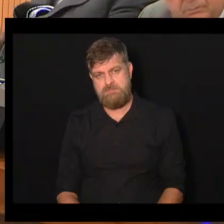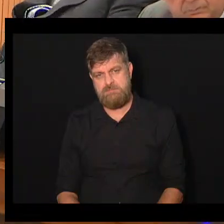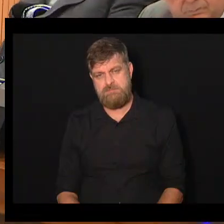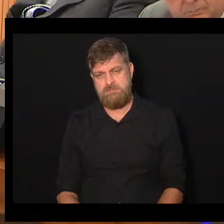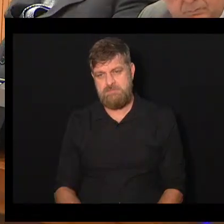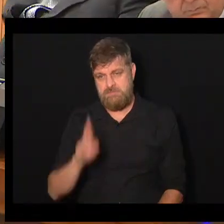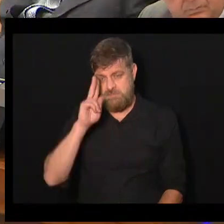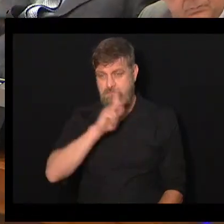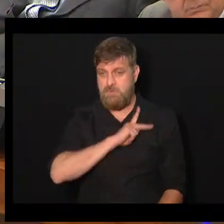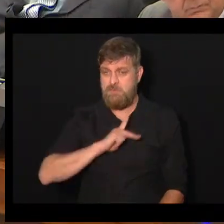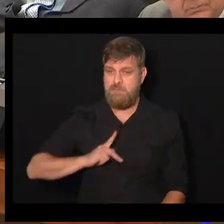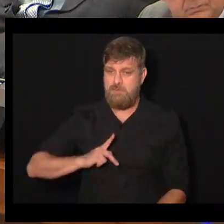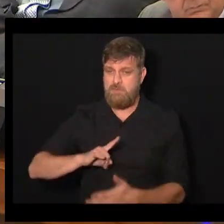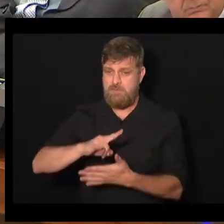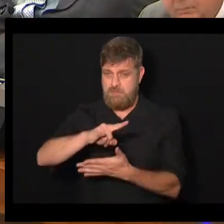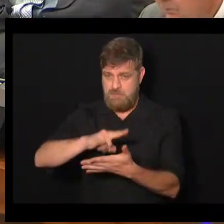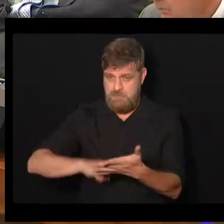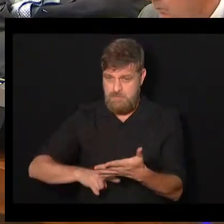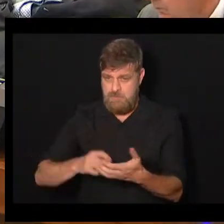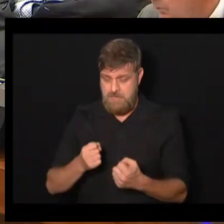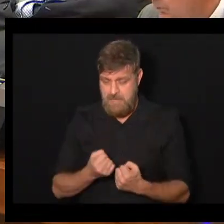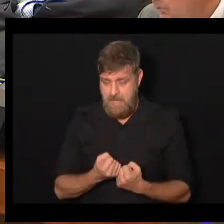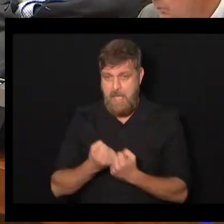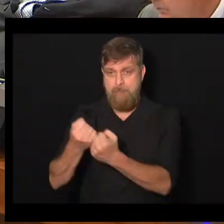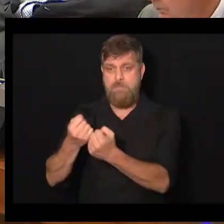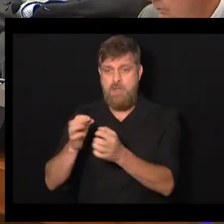Senhor presidente, moção que apoia o projeto de lei